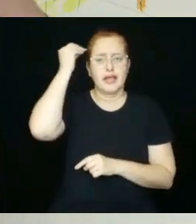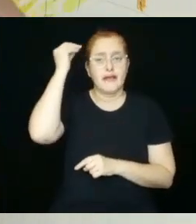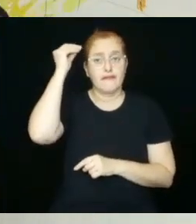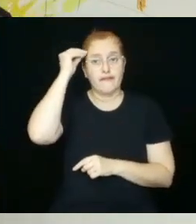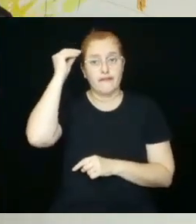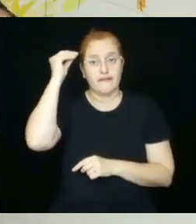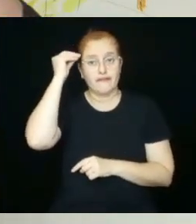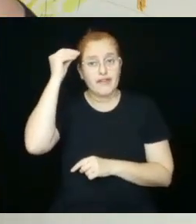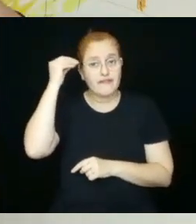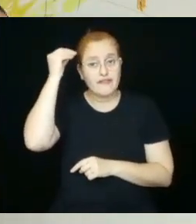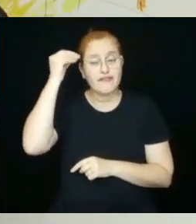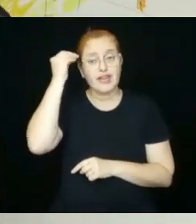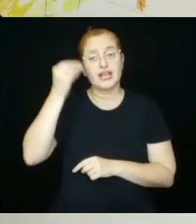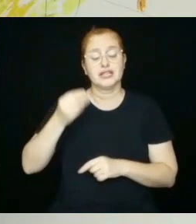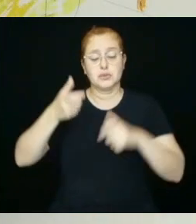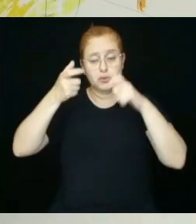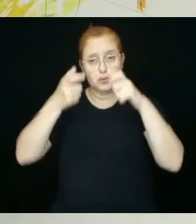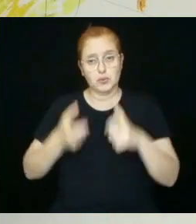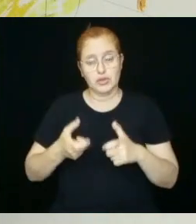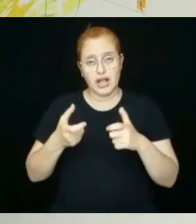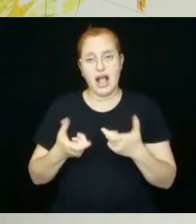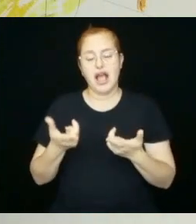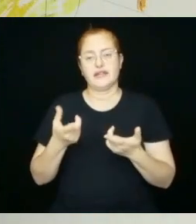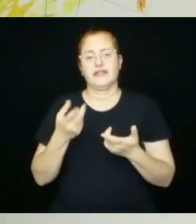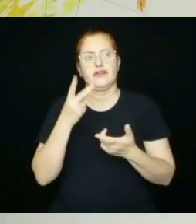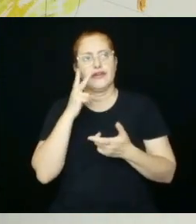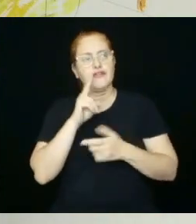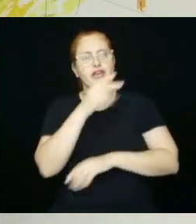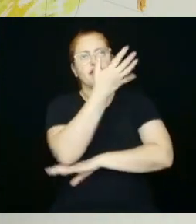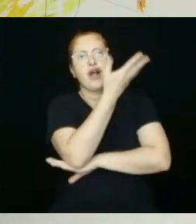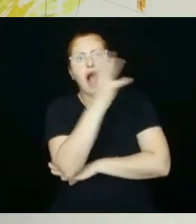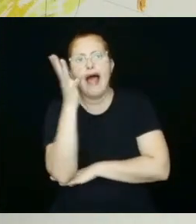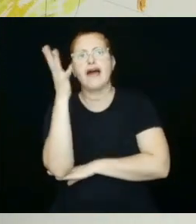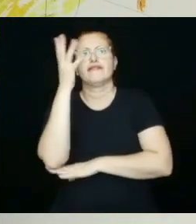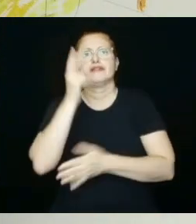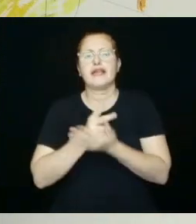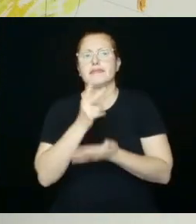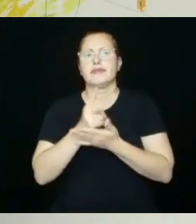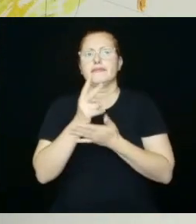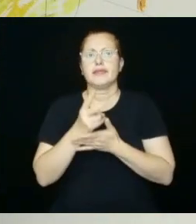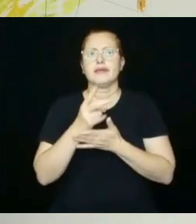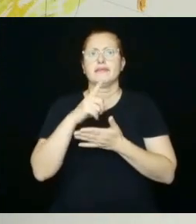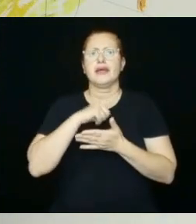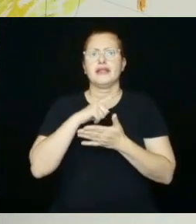essa árvore, eu vou construir uma ideia de um